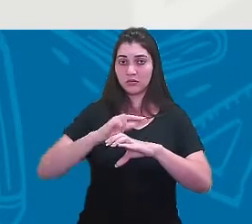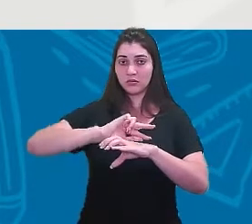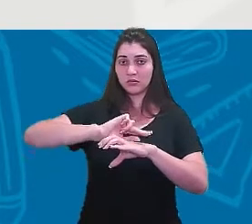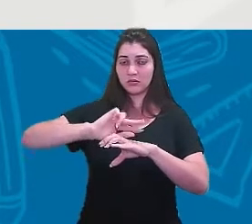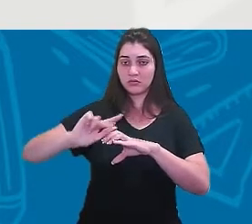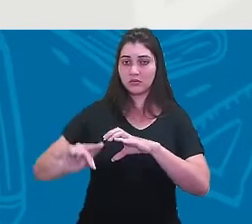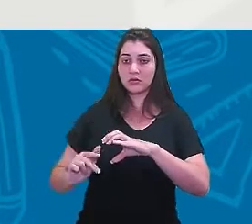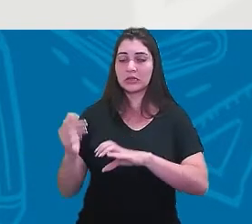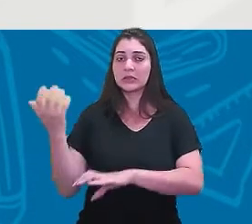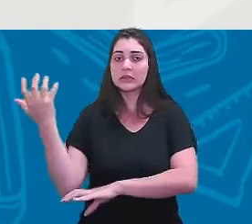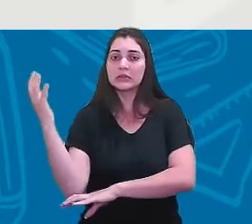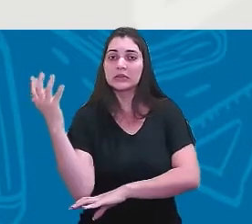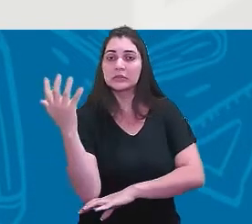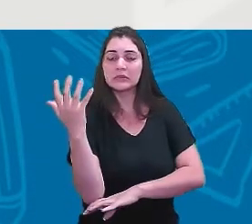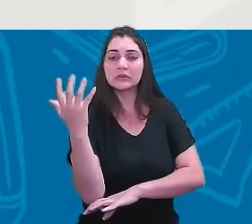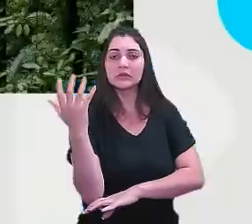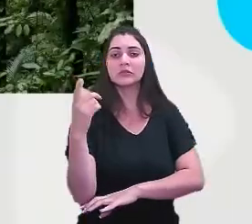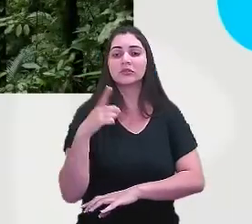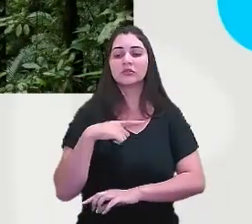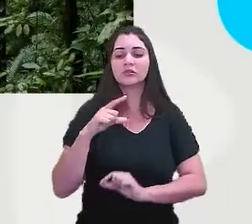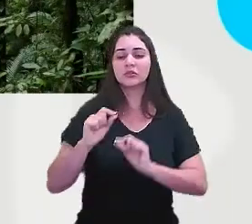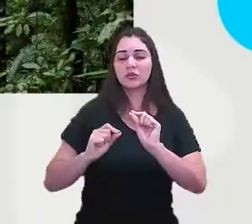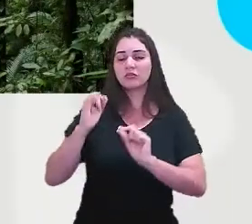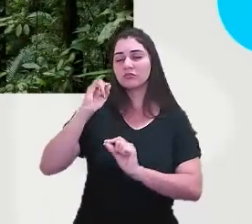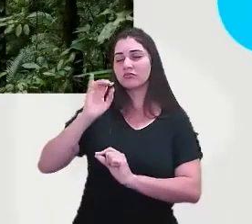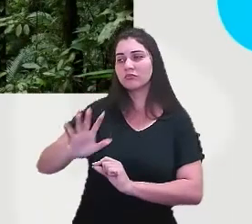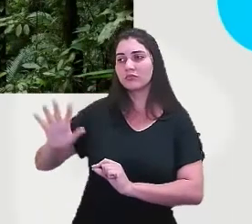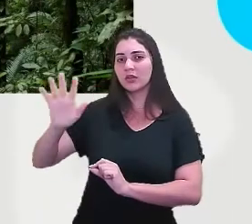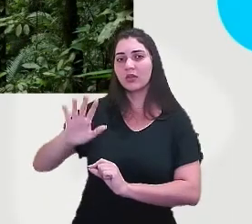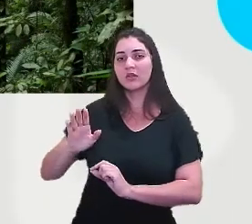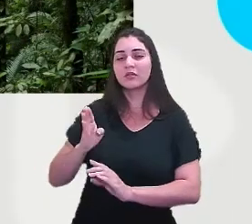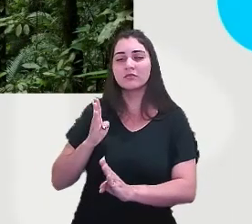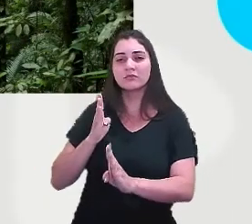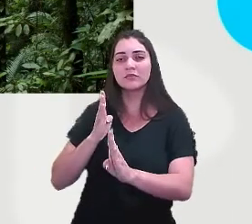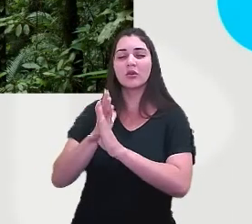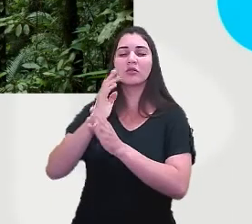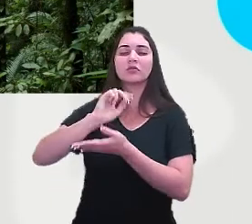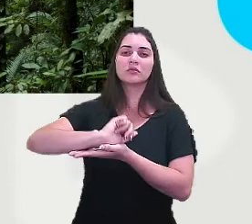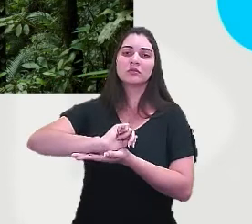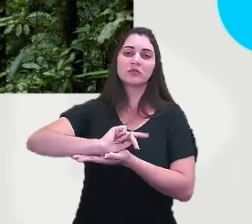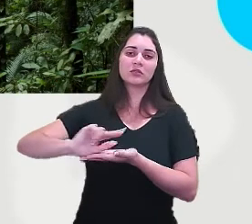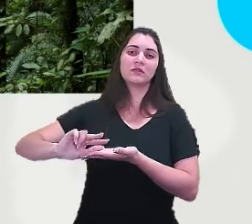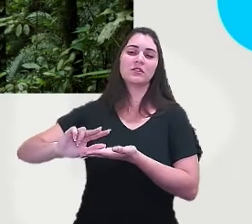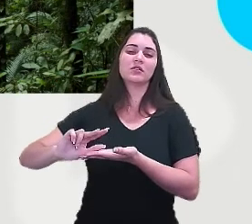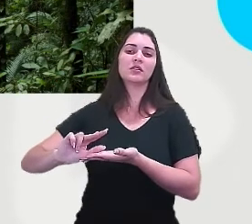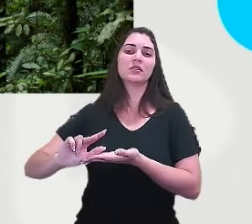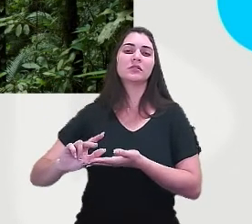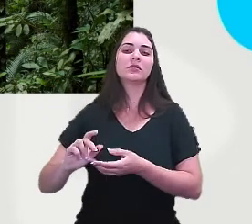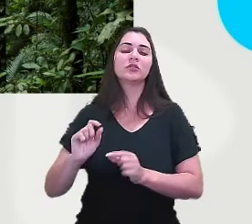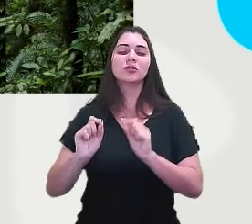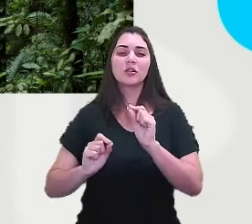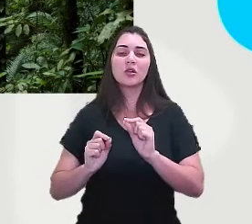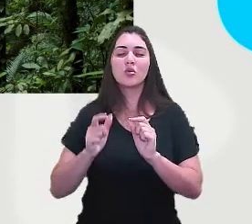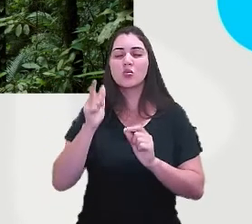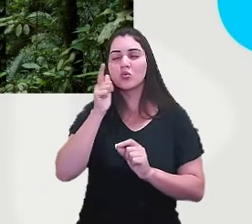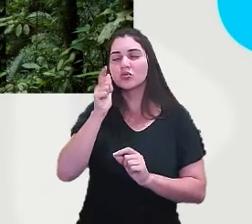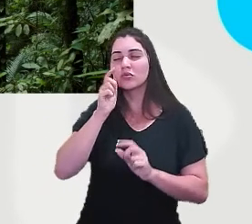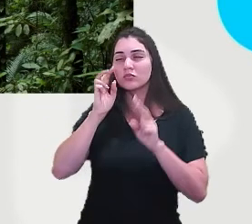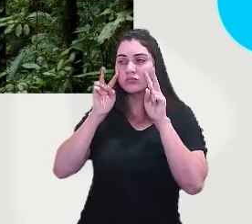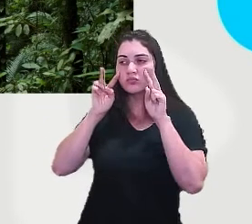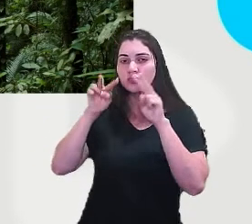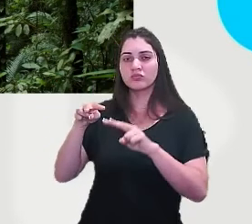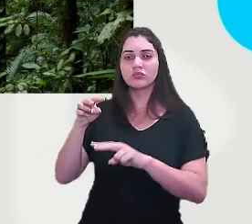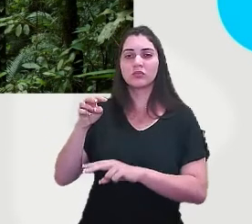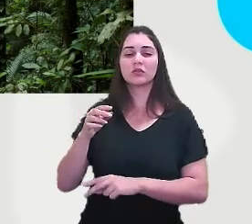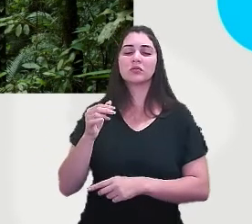aí na imagem, né, que a gente encontra uma grande diversidade de plantas aí. Eu consigo visualizar nessa imagem